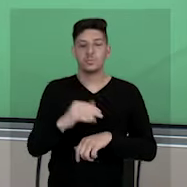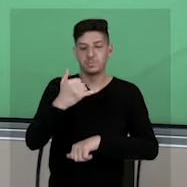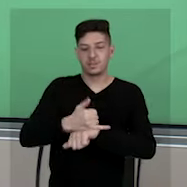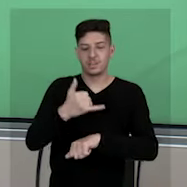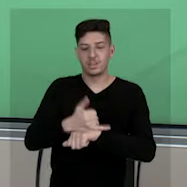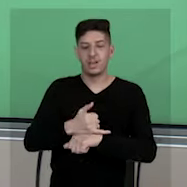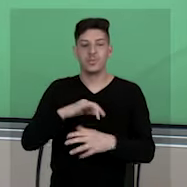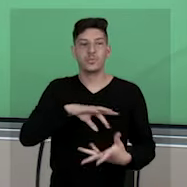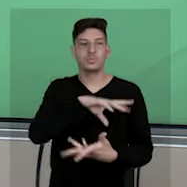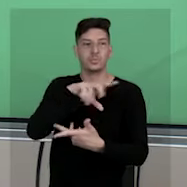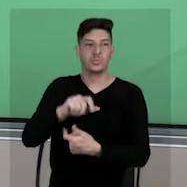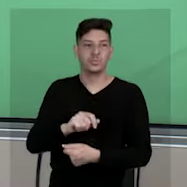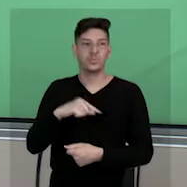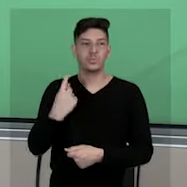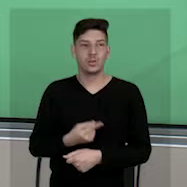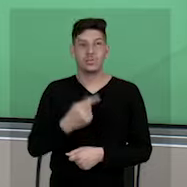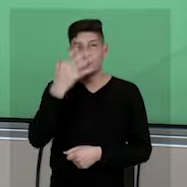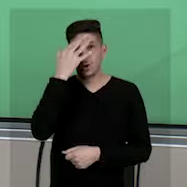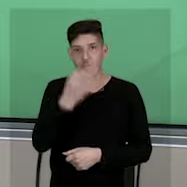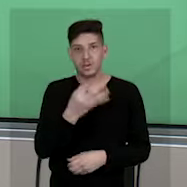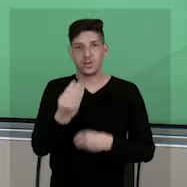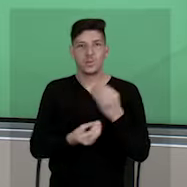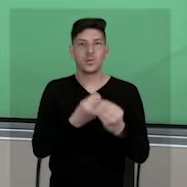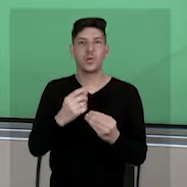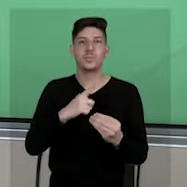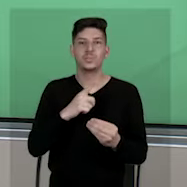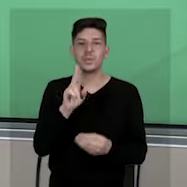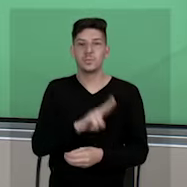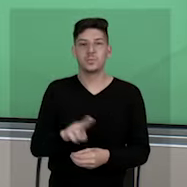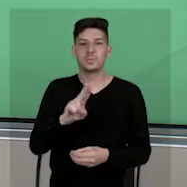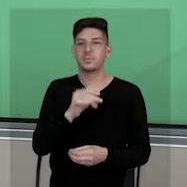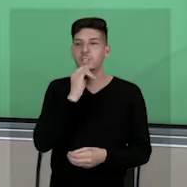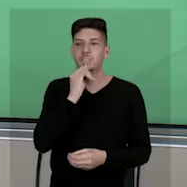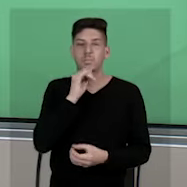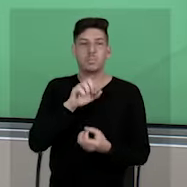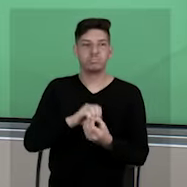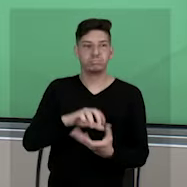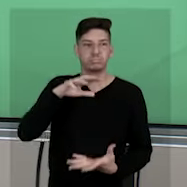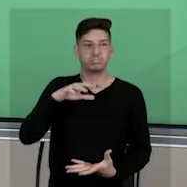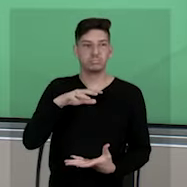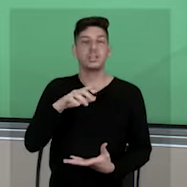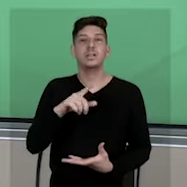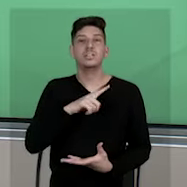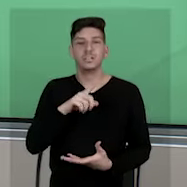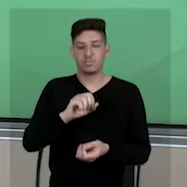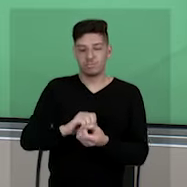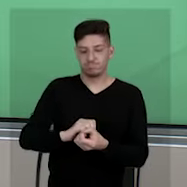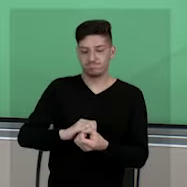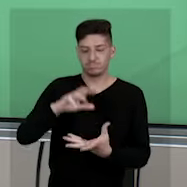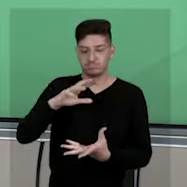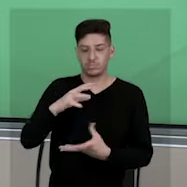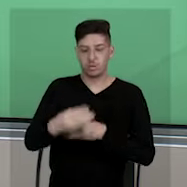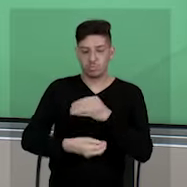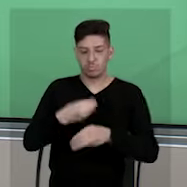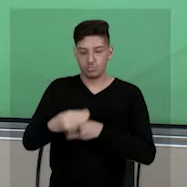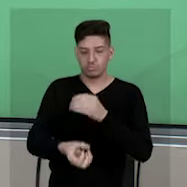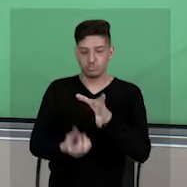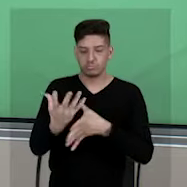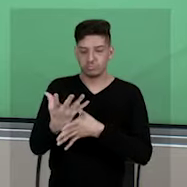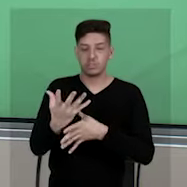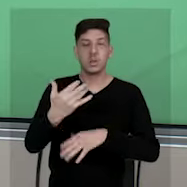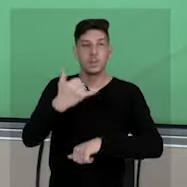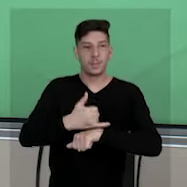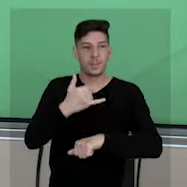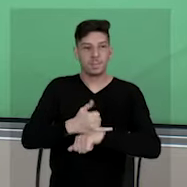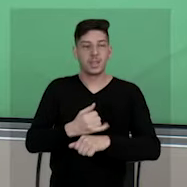gente compreendeu como que nós desenvolvemos a fundição, como que esse processo de fundição dos metais foi importante para a criação de